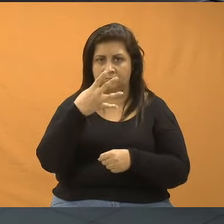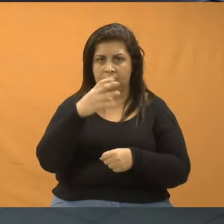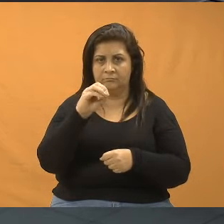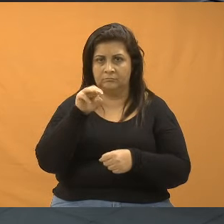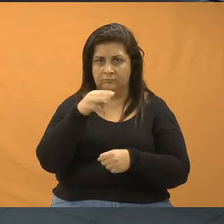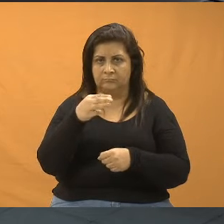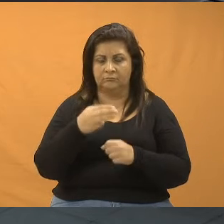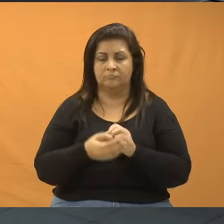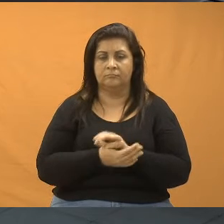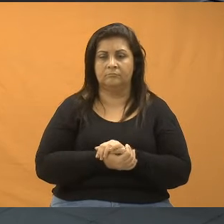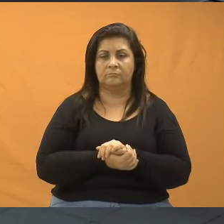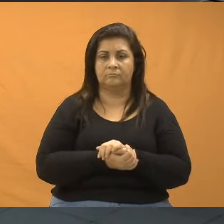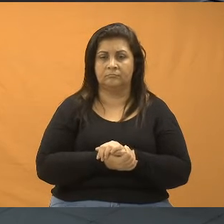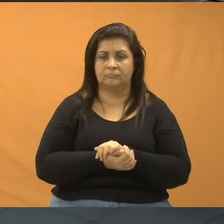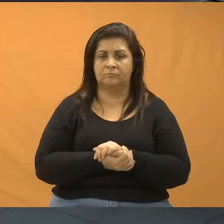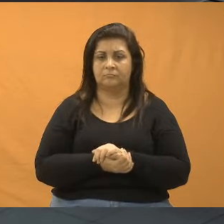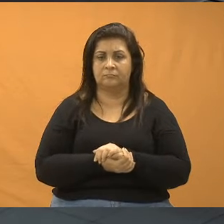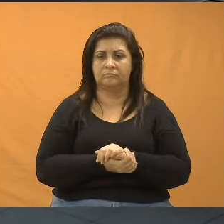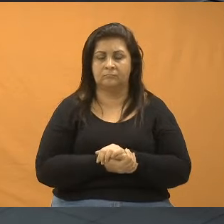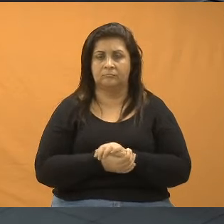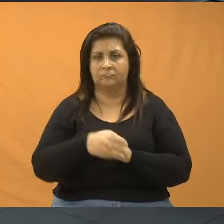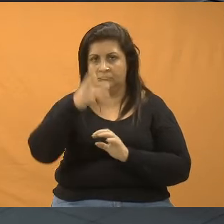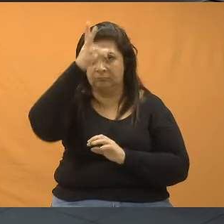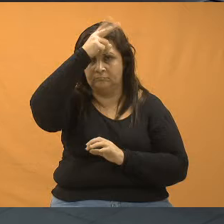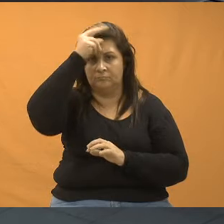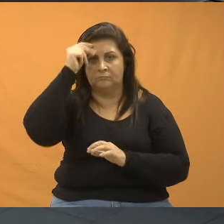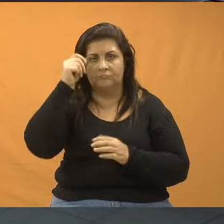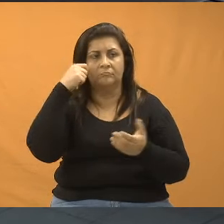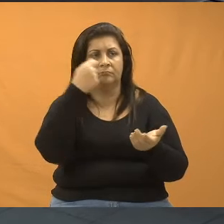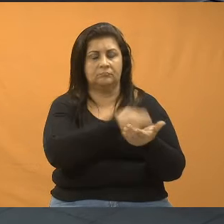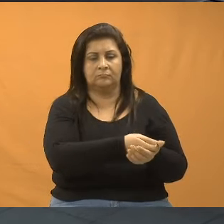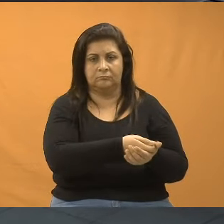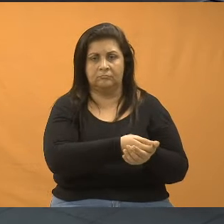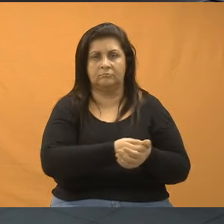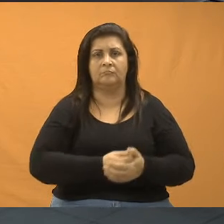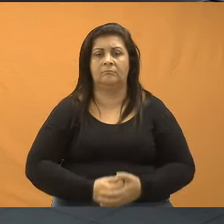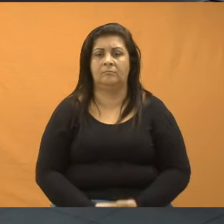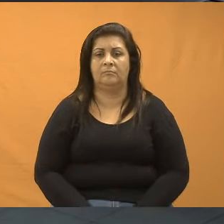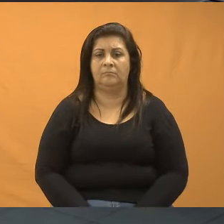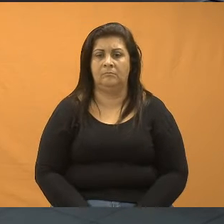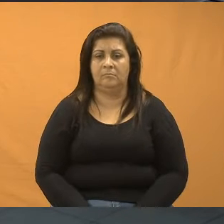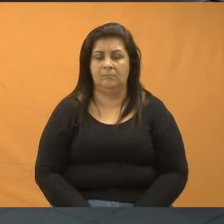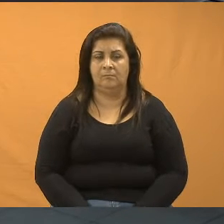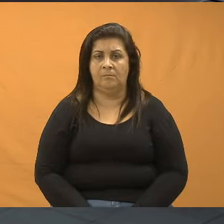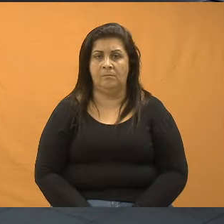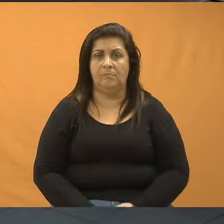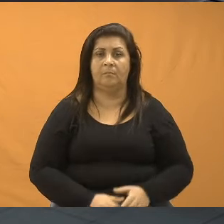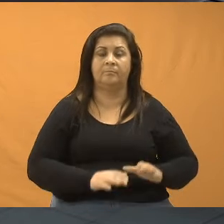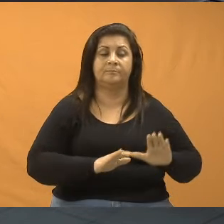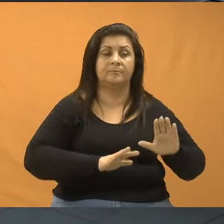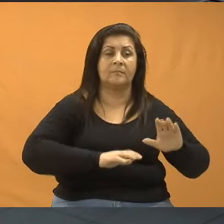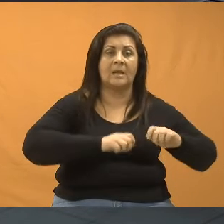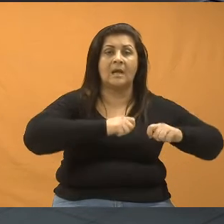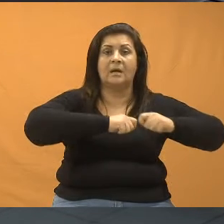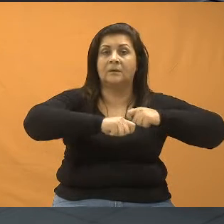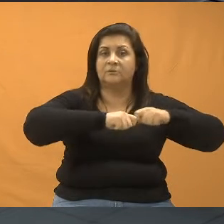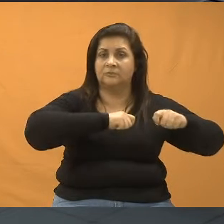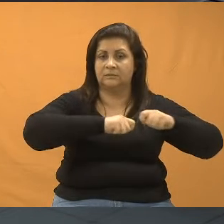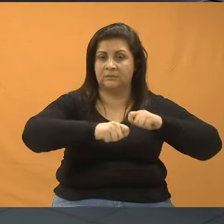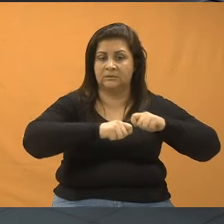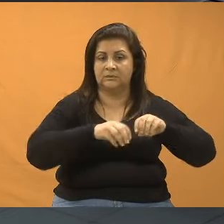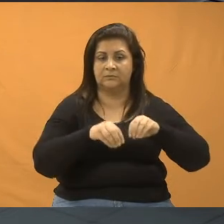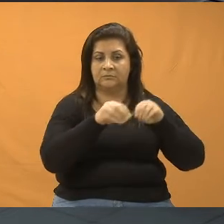E essa será a contrapartida da prefeitura. É isso. A gestão, se